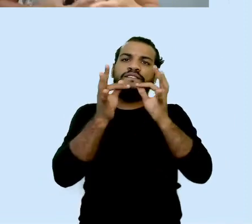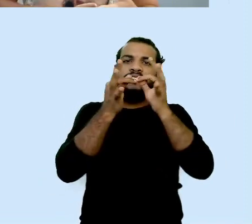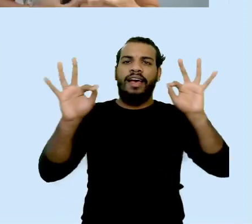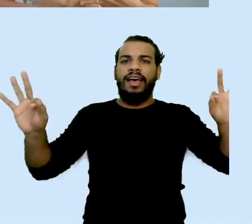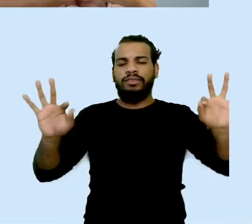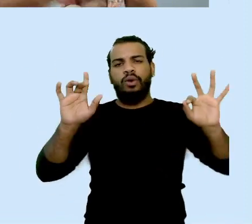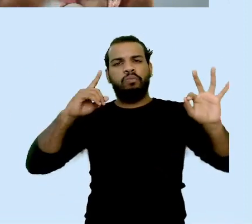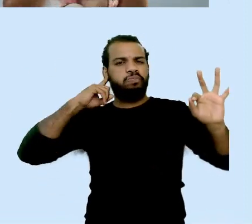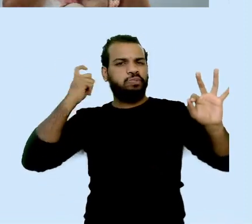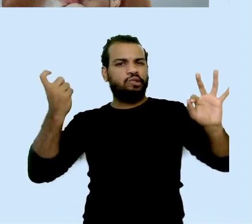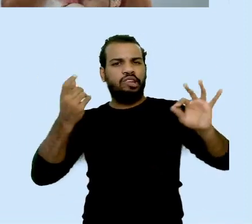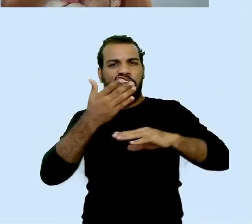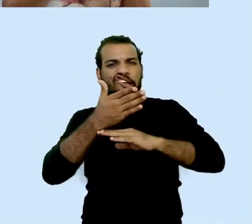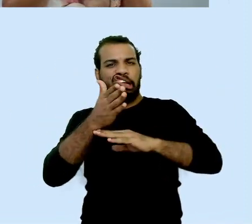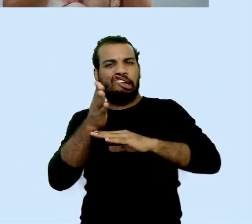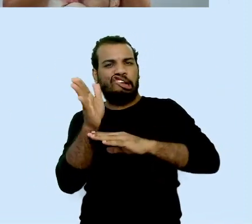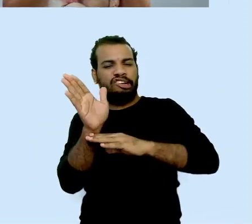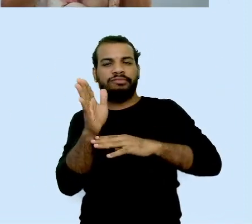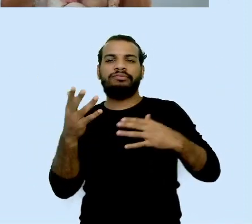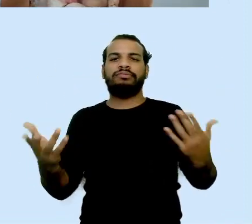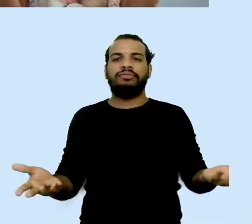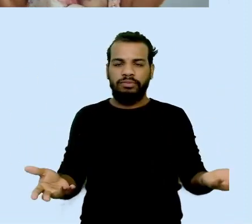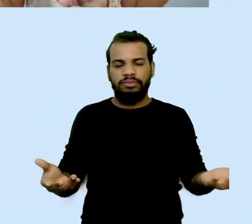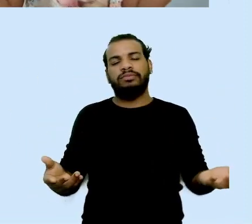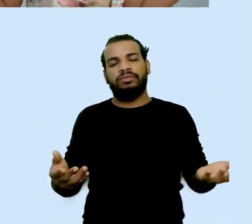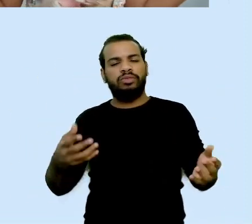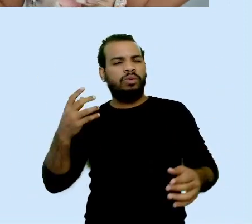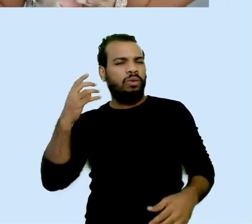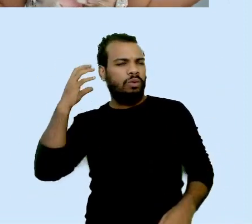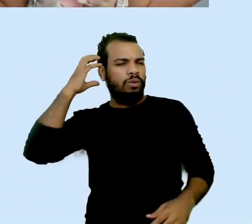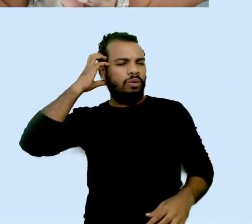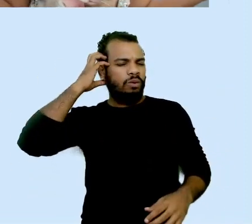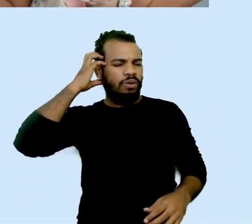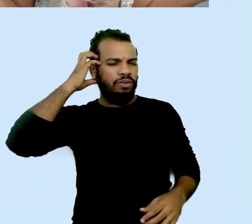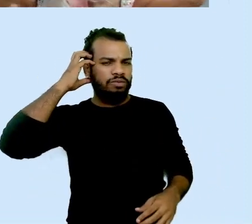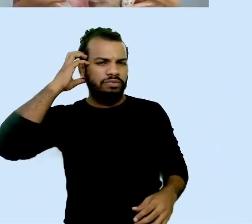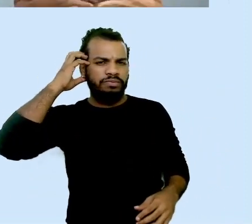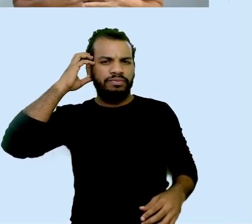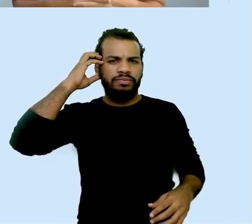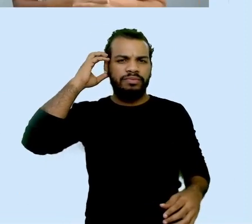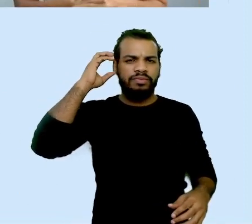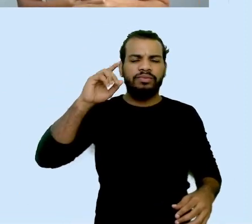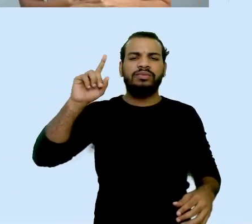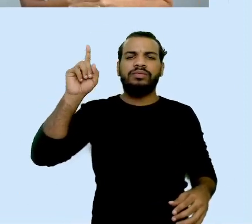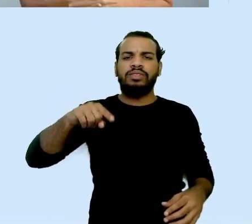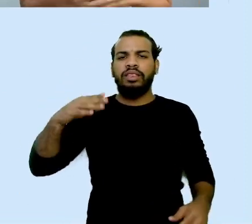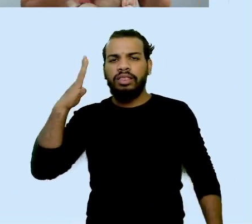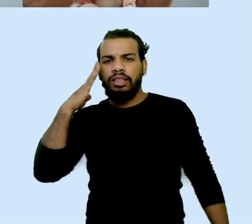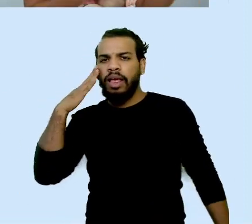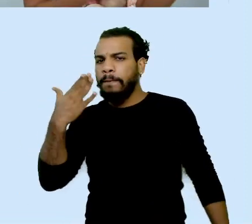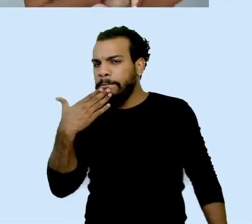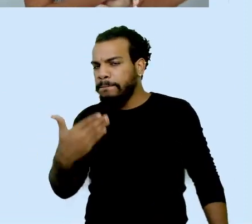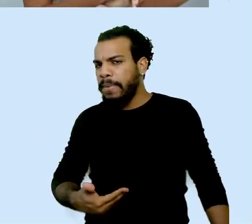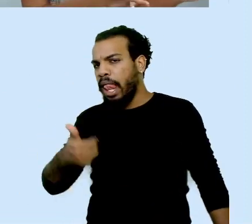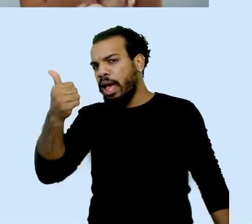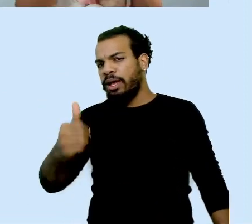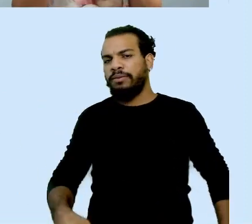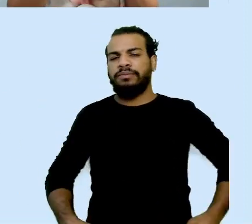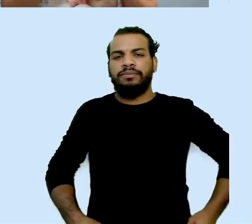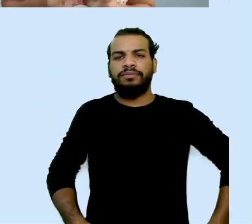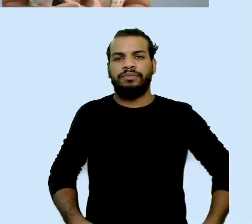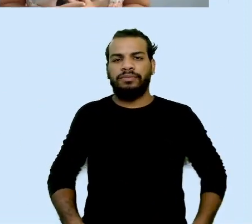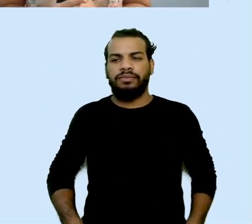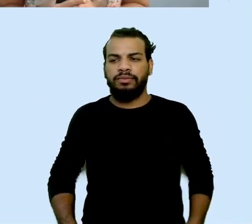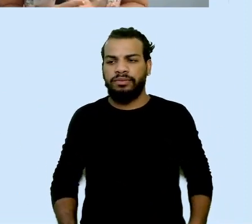um ruído, algum elemento sonoro que faz com que aquele espetáculo seja melhor entendido. E quando a gente passa para